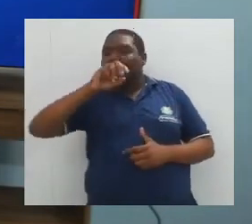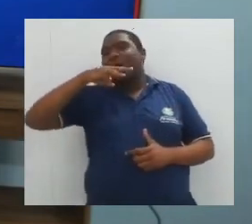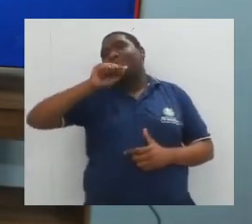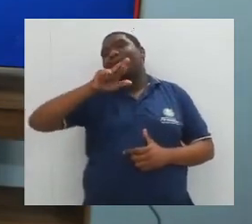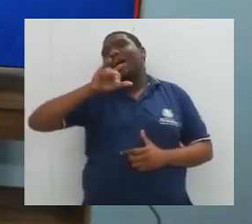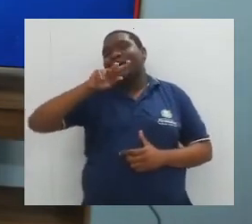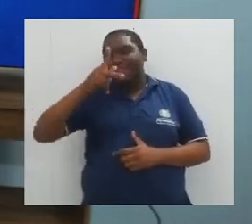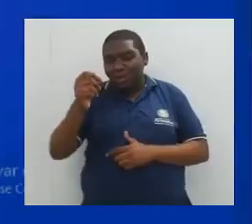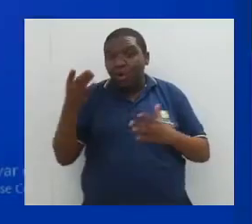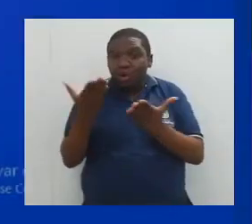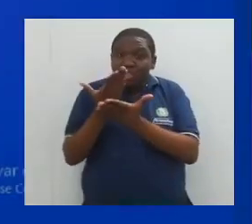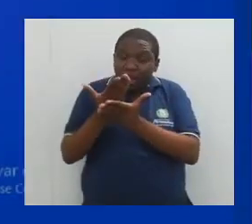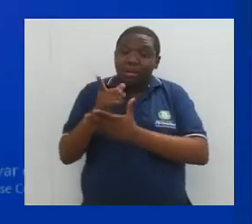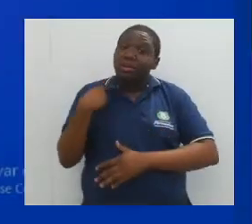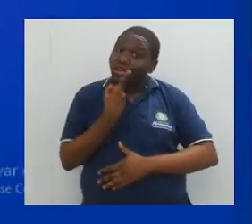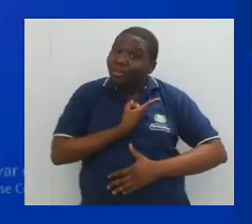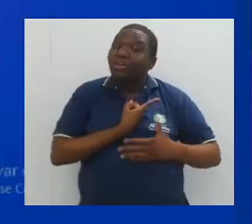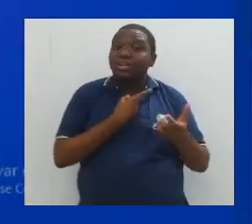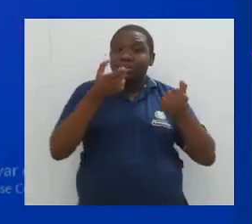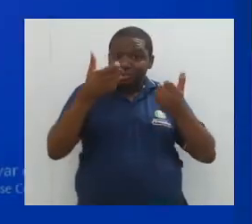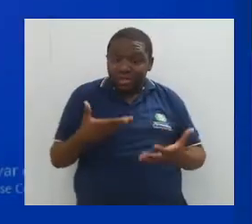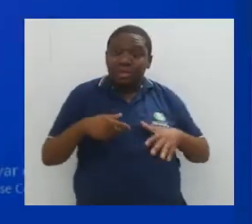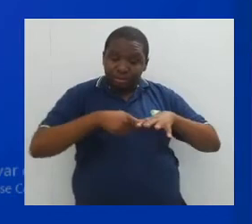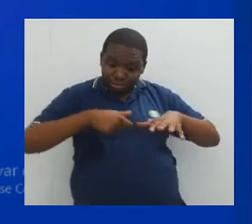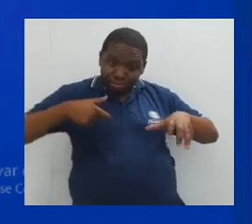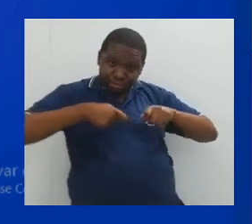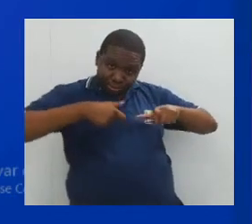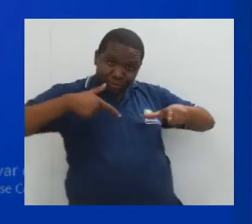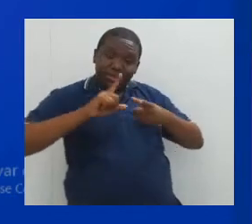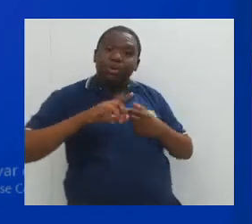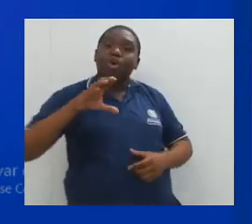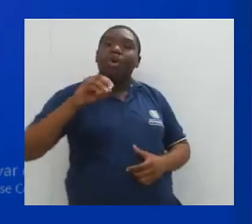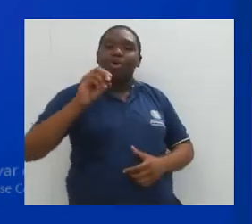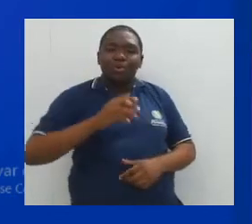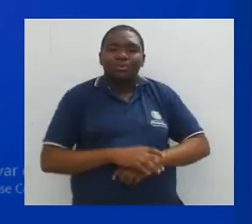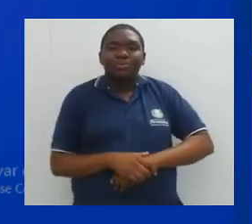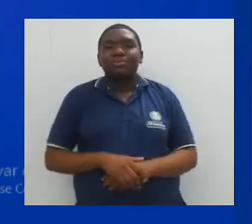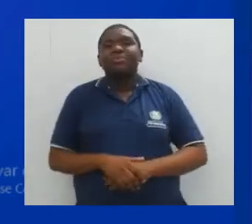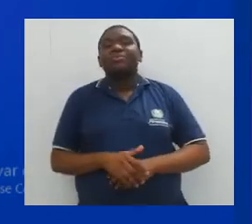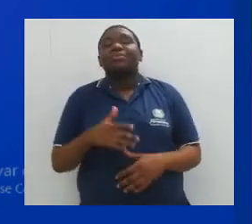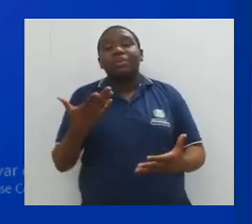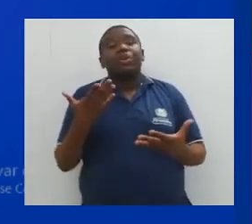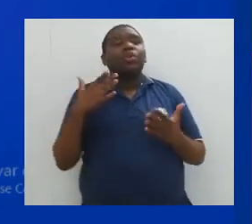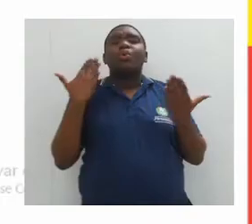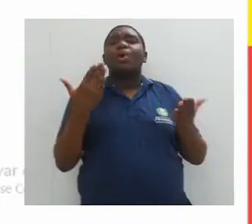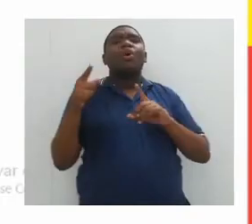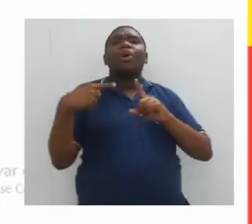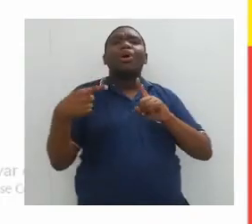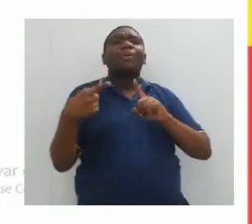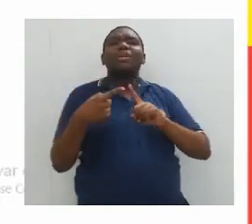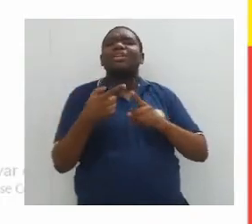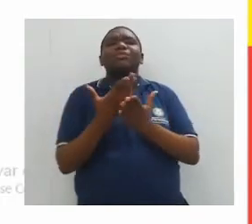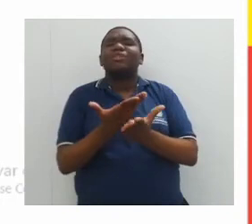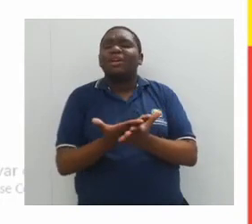hoje, a gente vai vivenciar o caboclinho e o coco. Vamos lá? Quais os objetivos da aula?